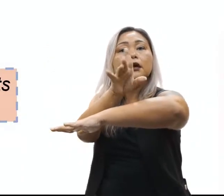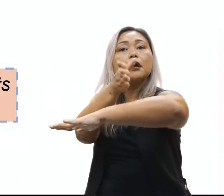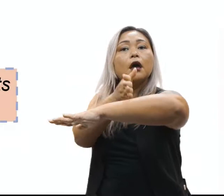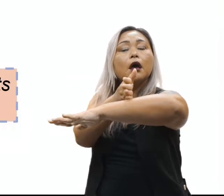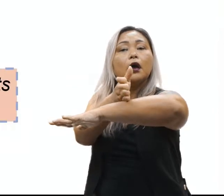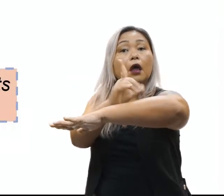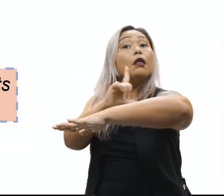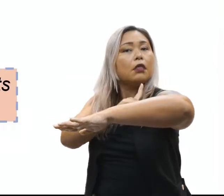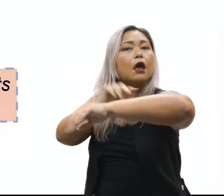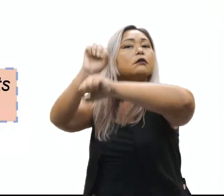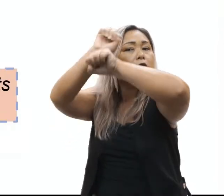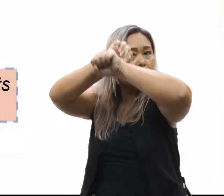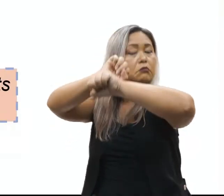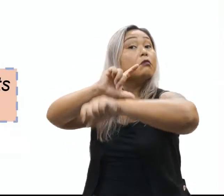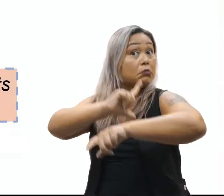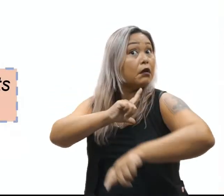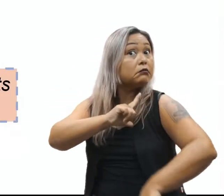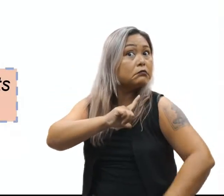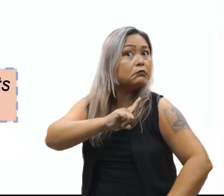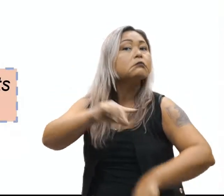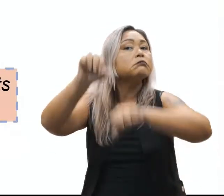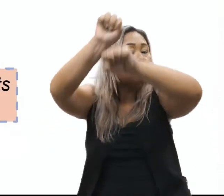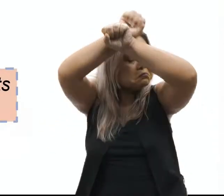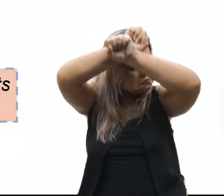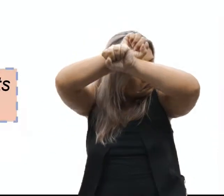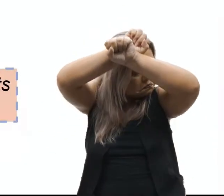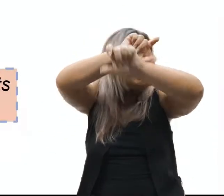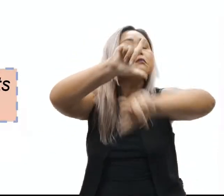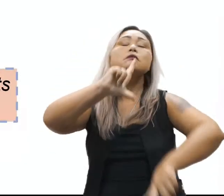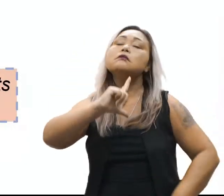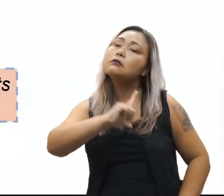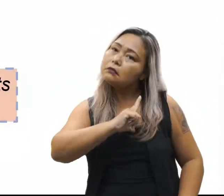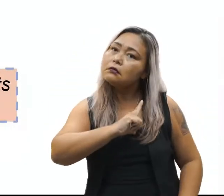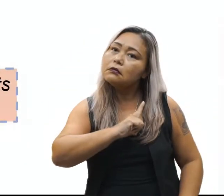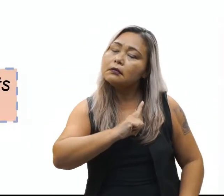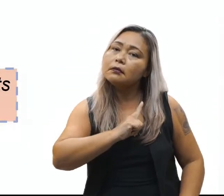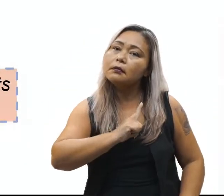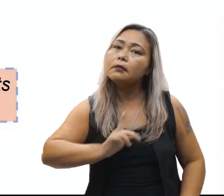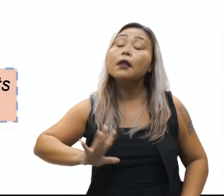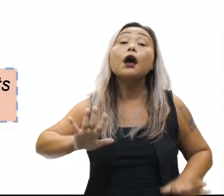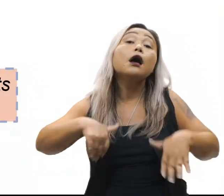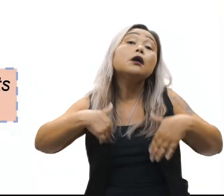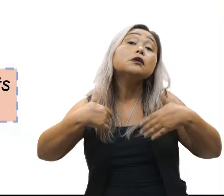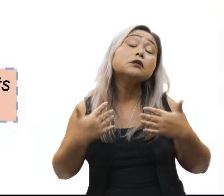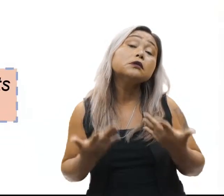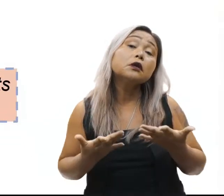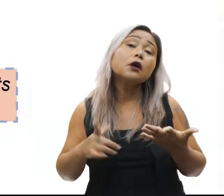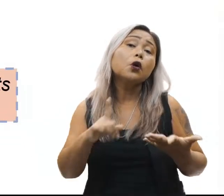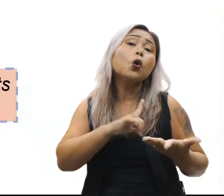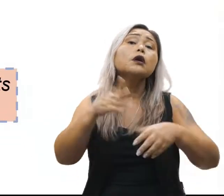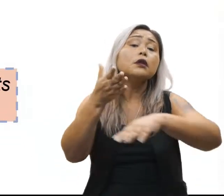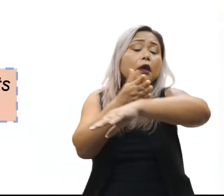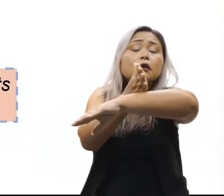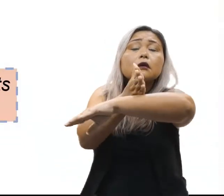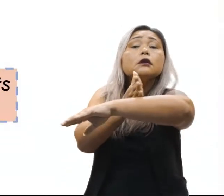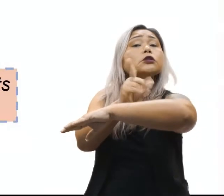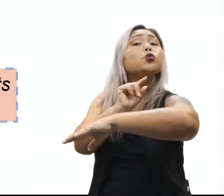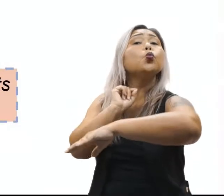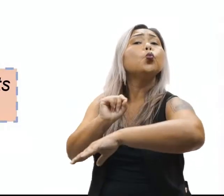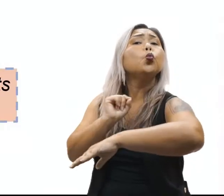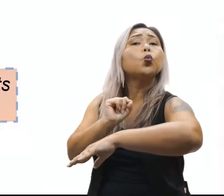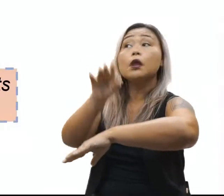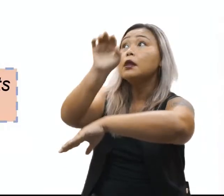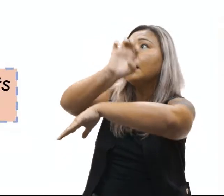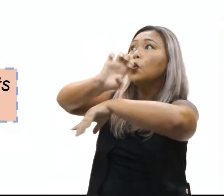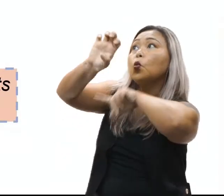escravos ainda? Claro que sim, existia escravos, né? Só que a gente tinha o quê? Na Idade Média, na Europa, a gente